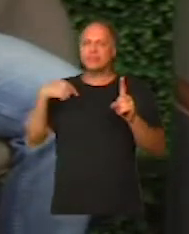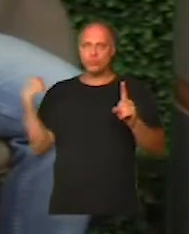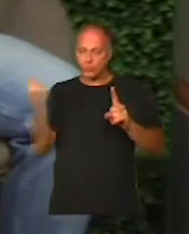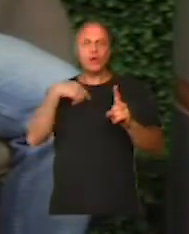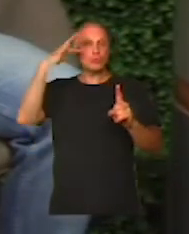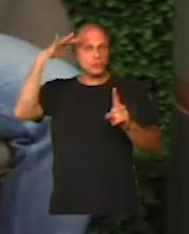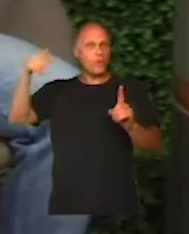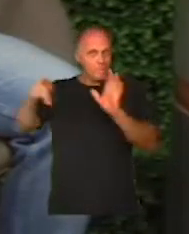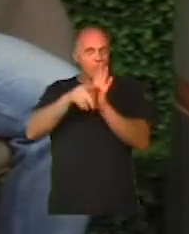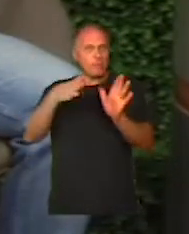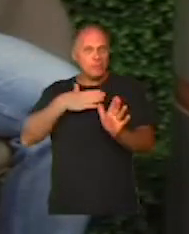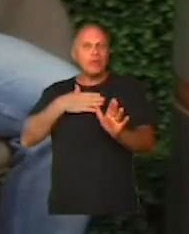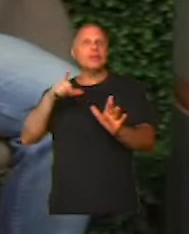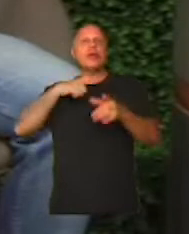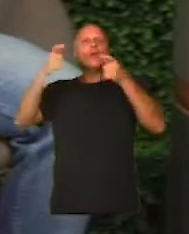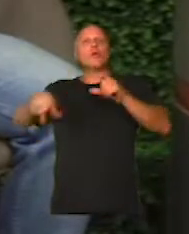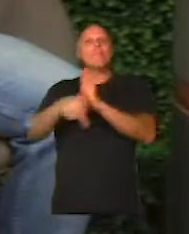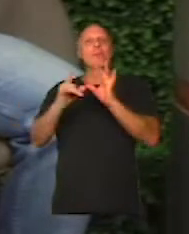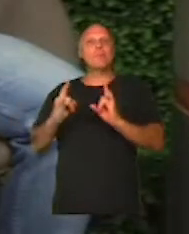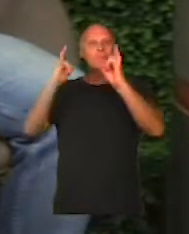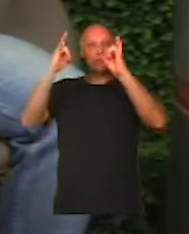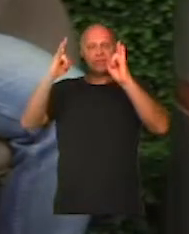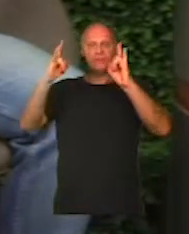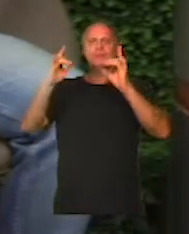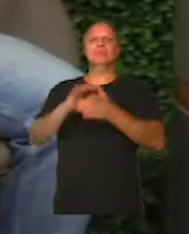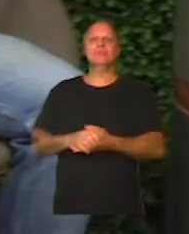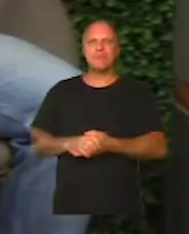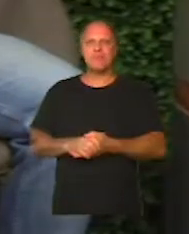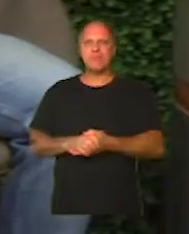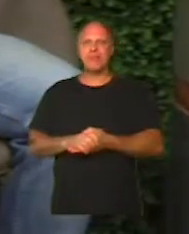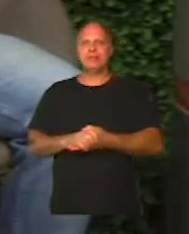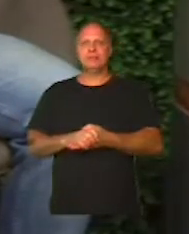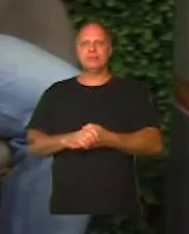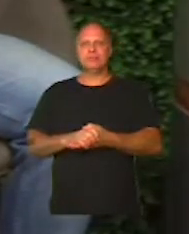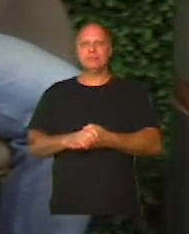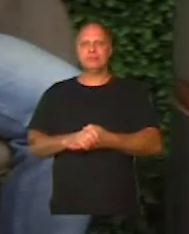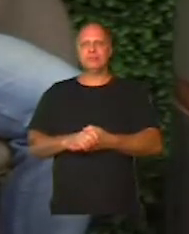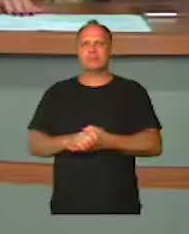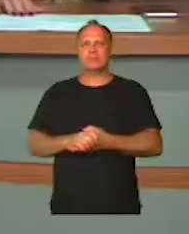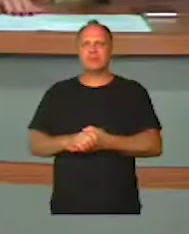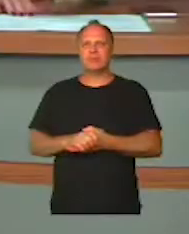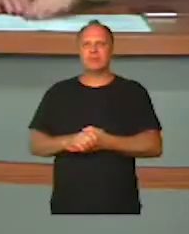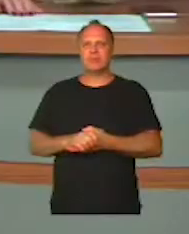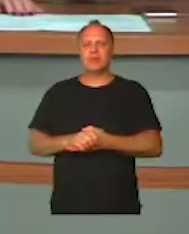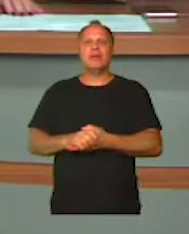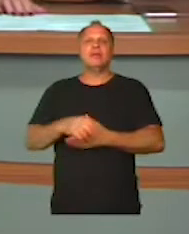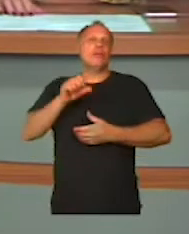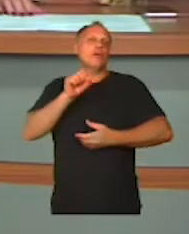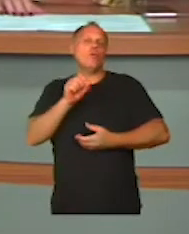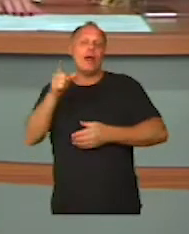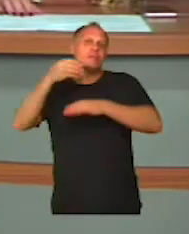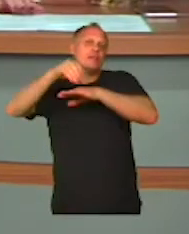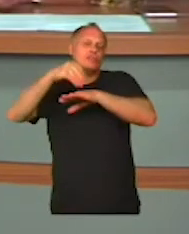ter o nosso espaço, né? Isso, vamos ver. Deus perfeito. Está ali. Né? E quais as